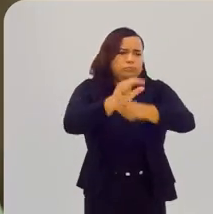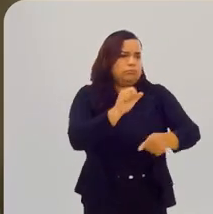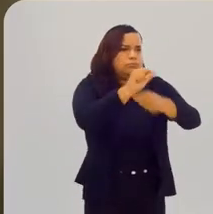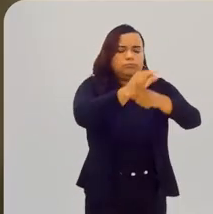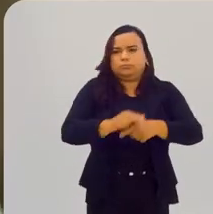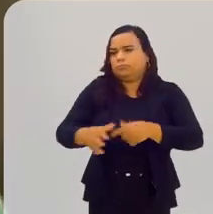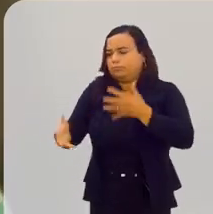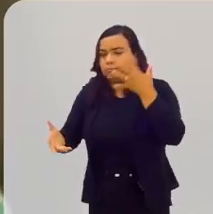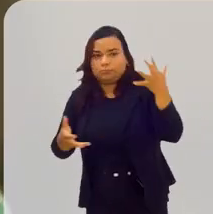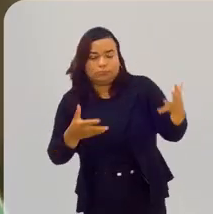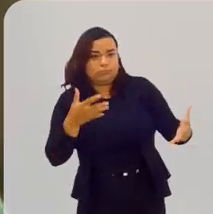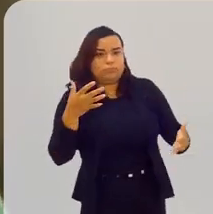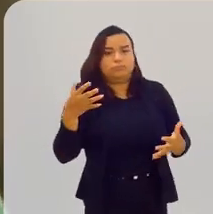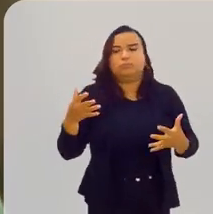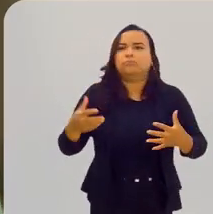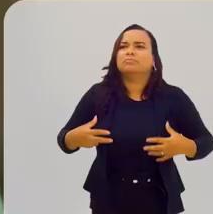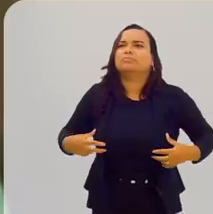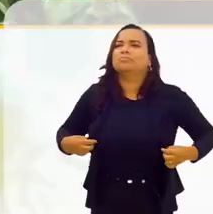a